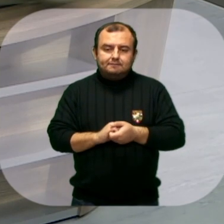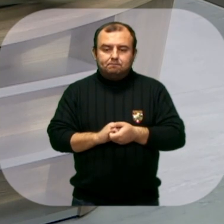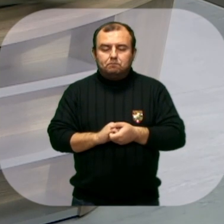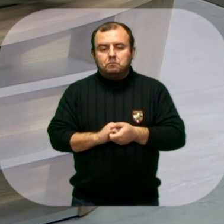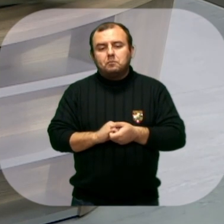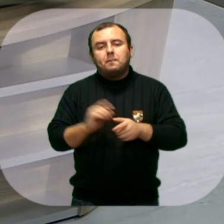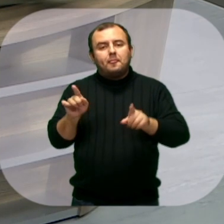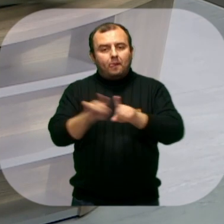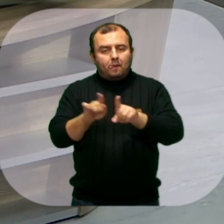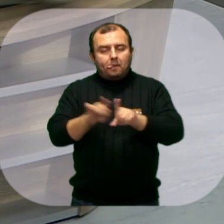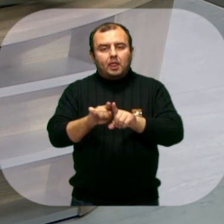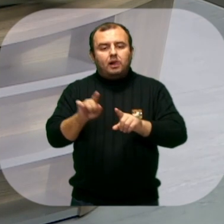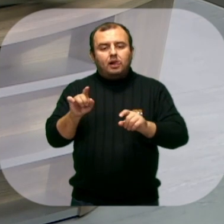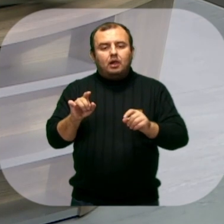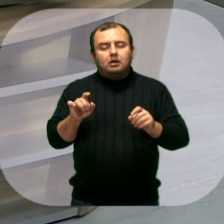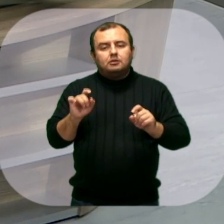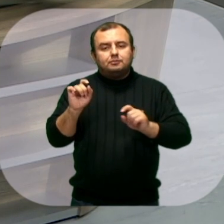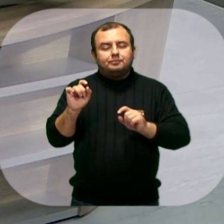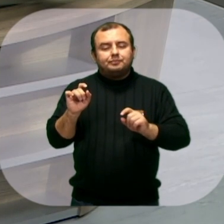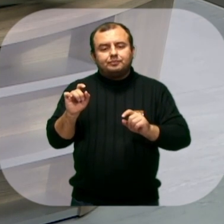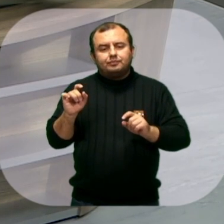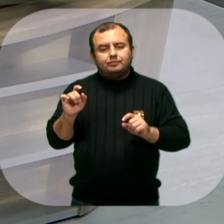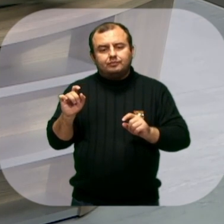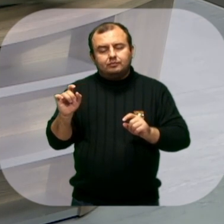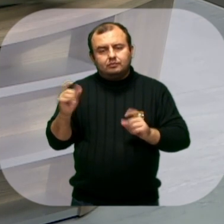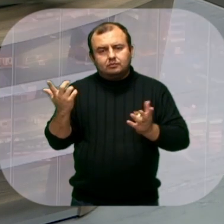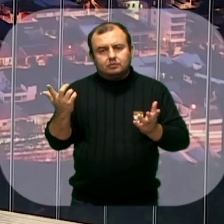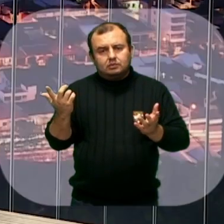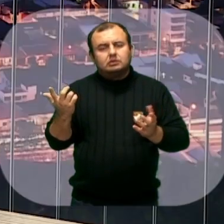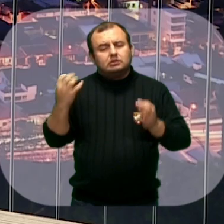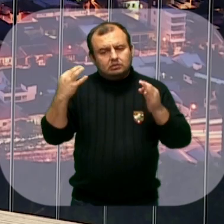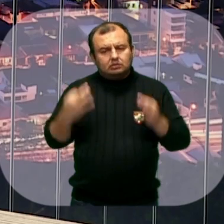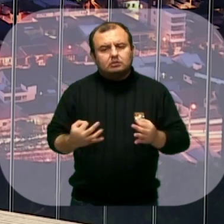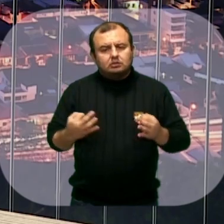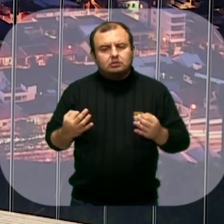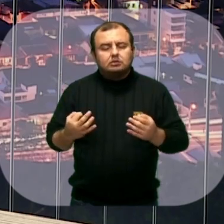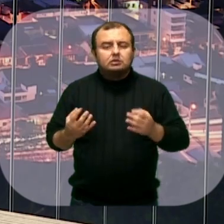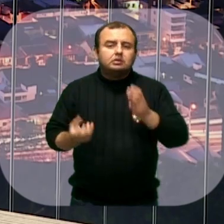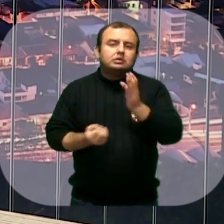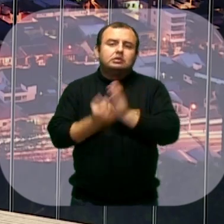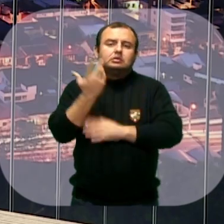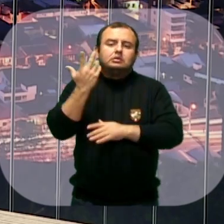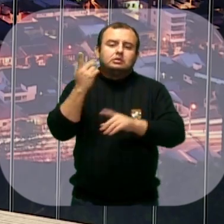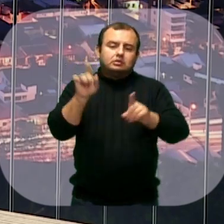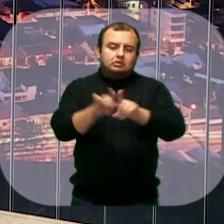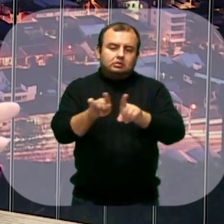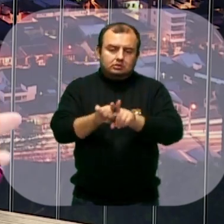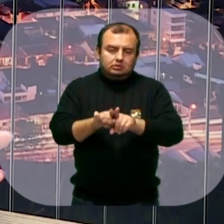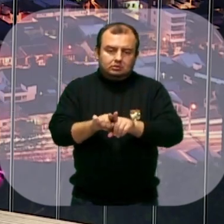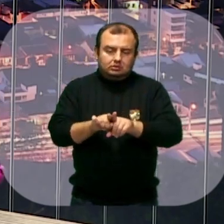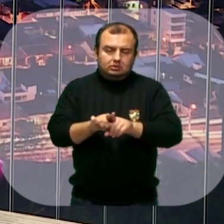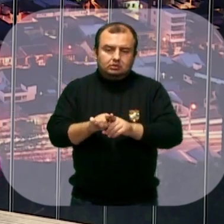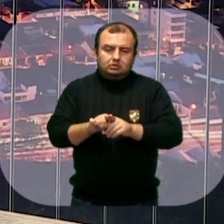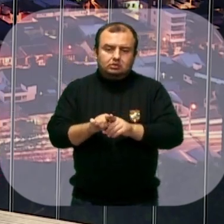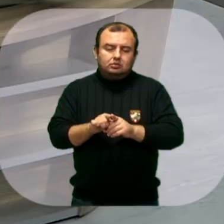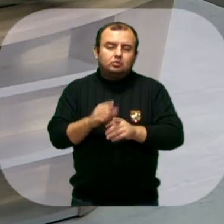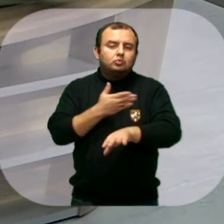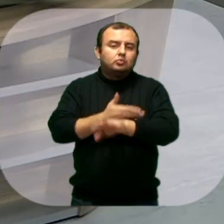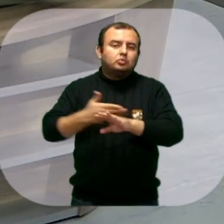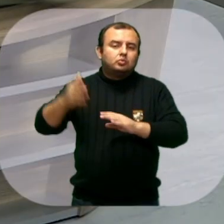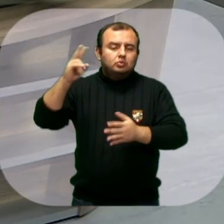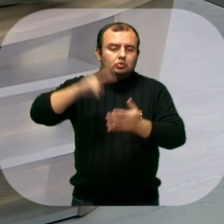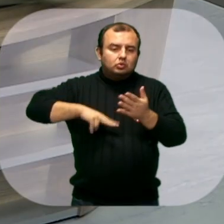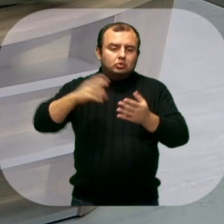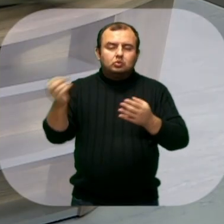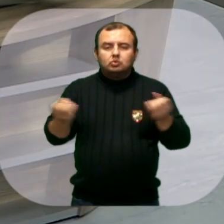das formas muito eficazes de se criarem hábito da leitura. E de se